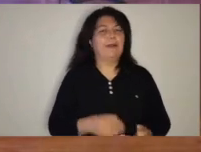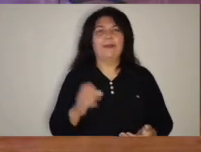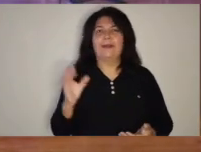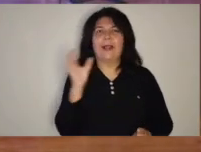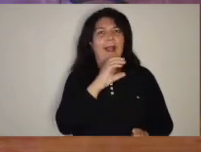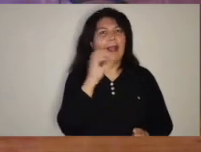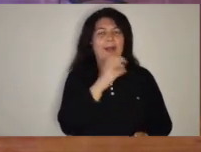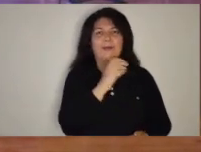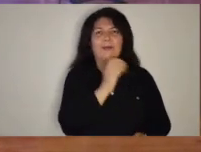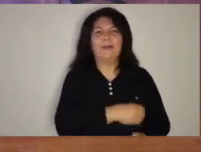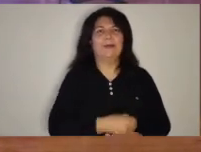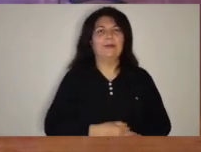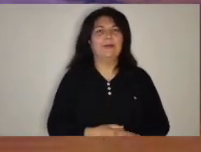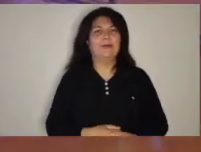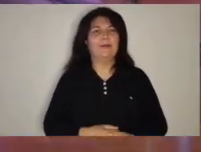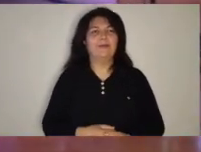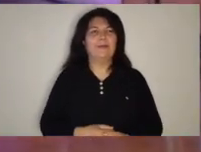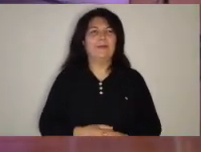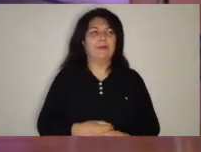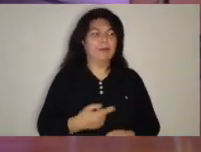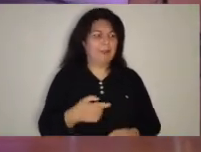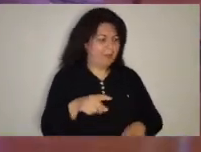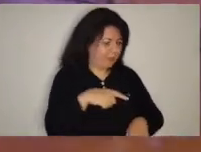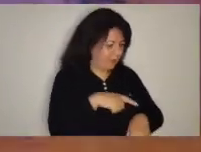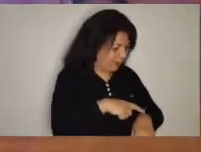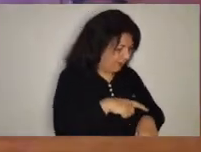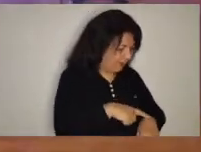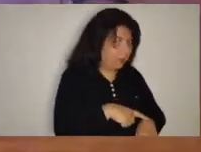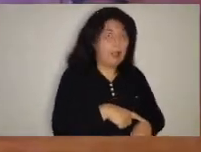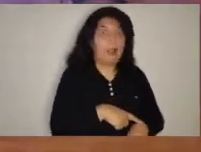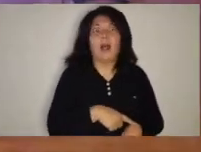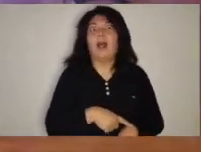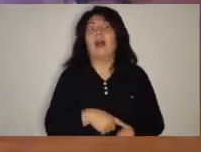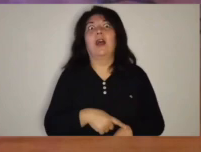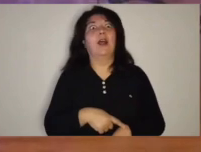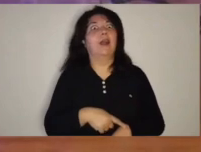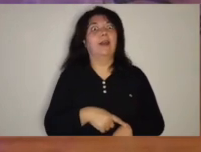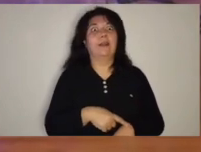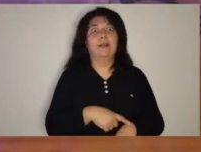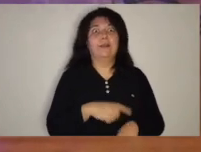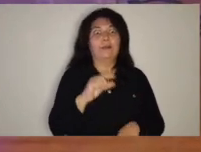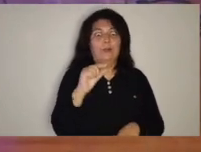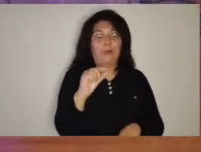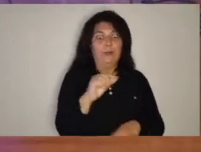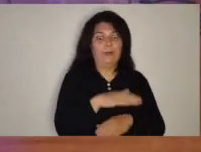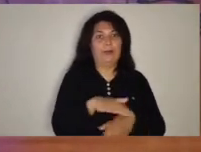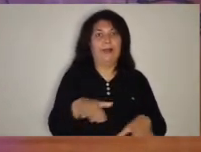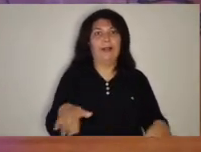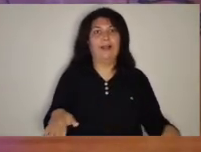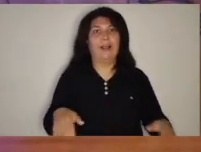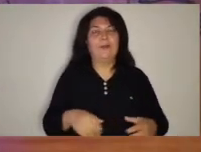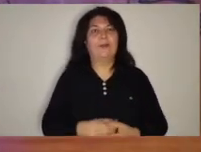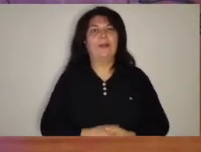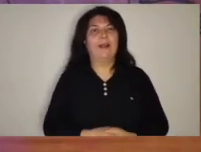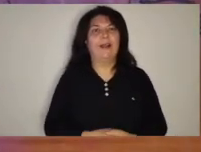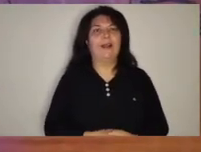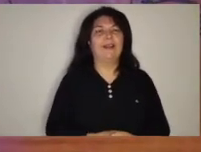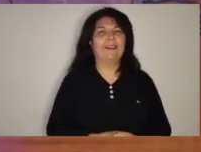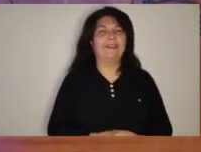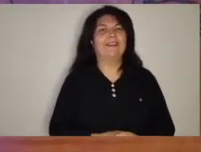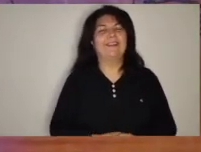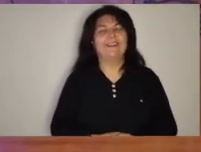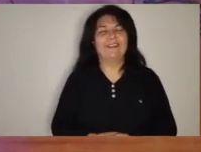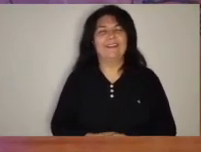né? Quando a gente, como eu falei assim, que oração já era 11h30. E foi muito bom, e o Senhor